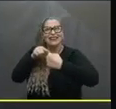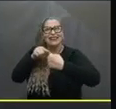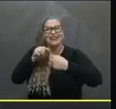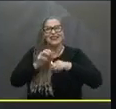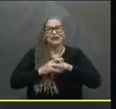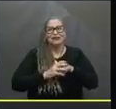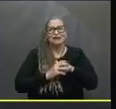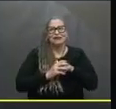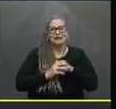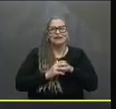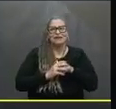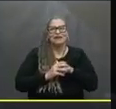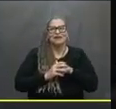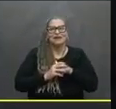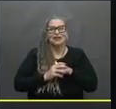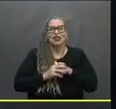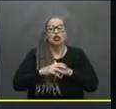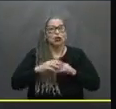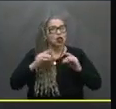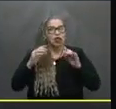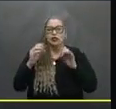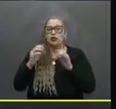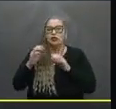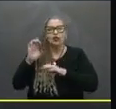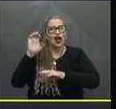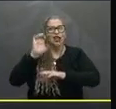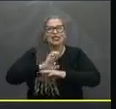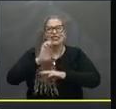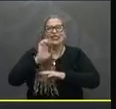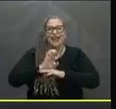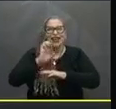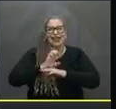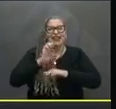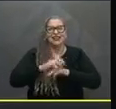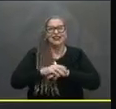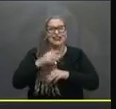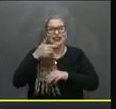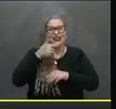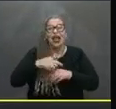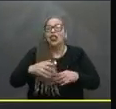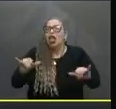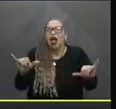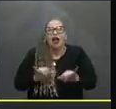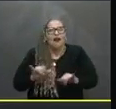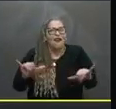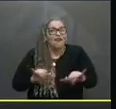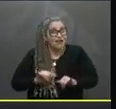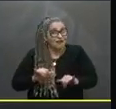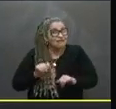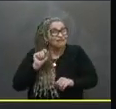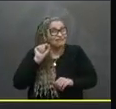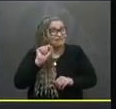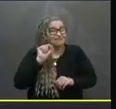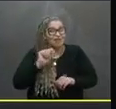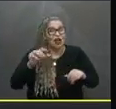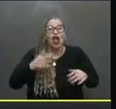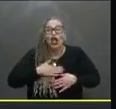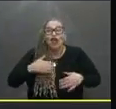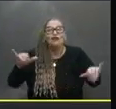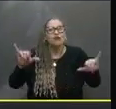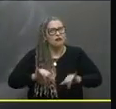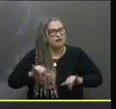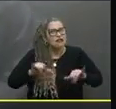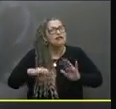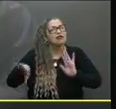clubismo, que no nosso estado é muito grande. Quem não sofreu? Eu sofri quando